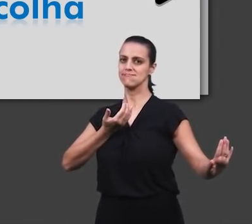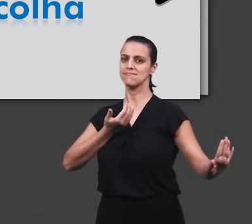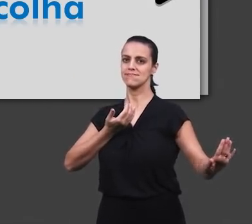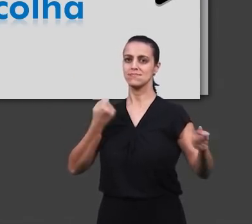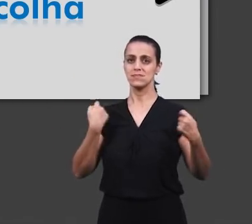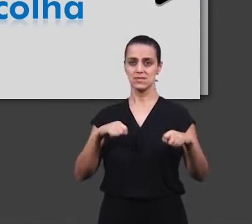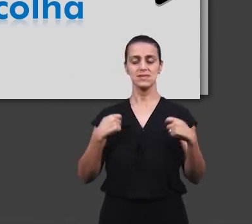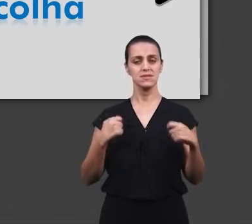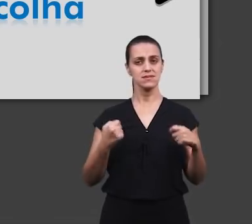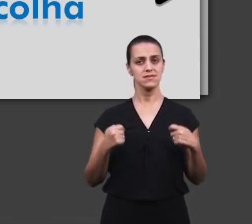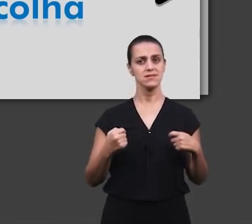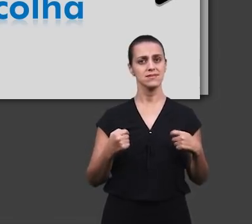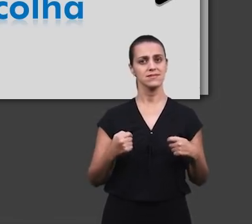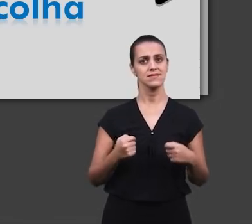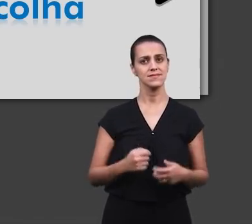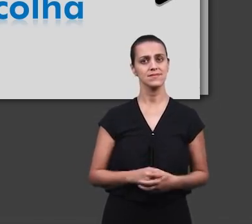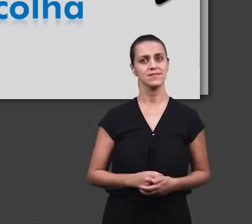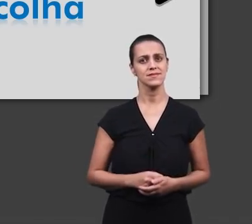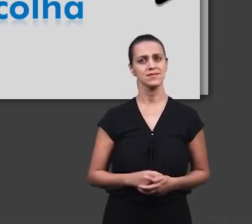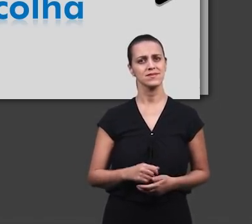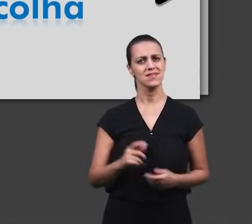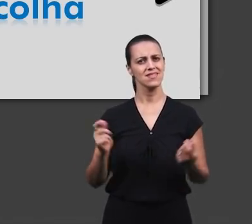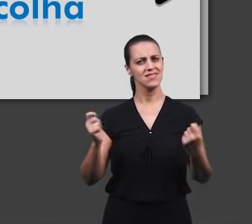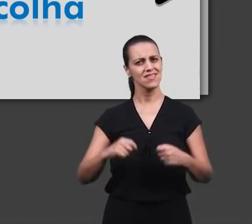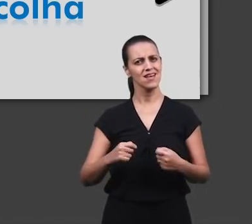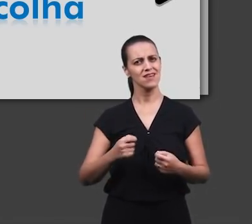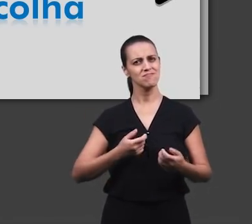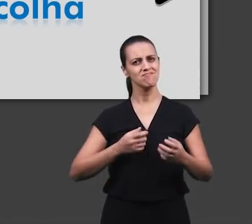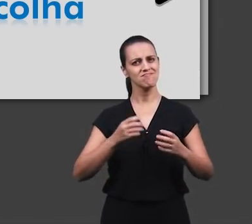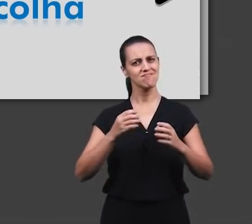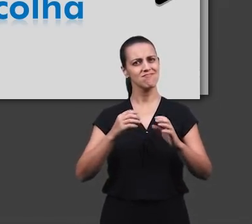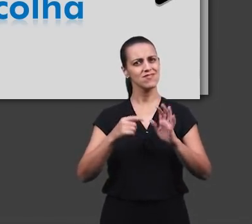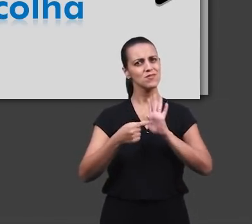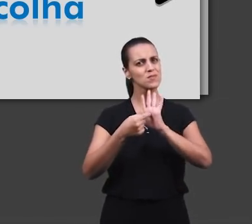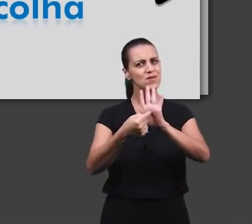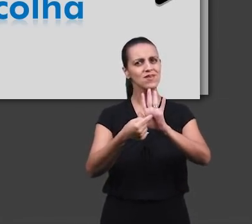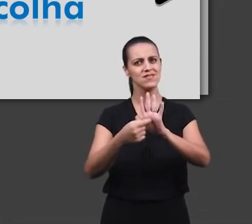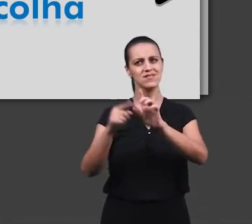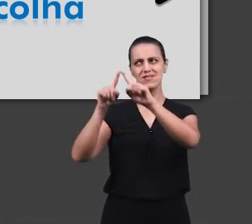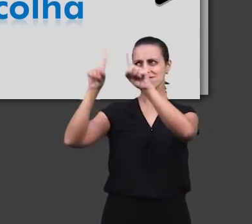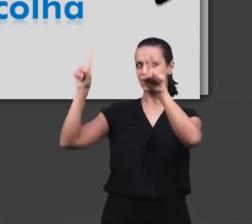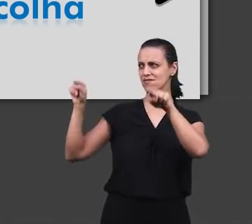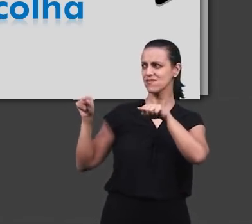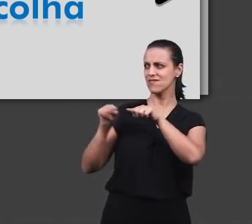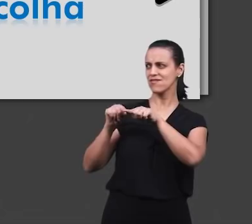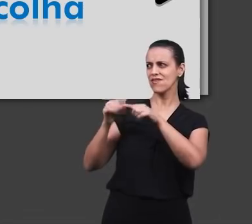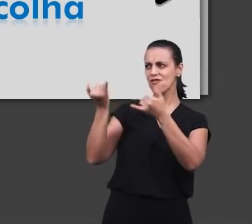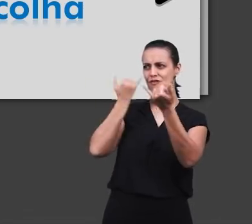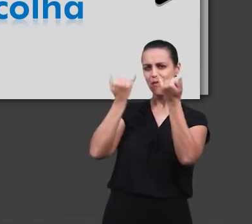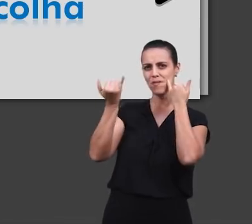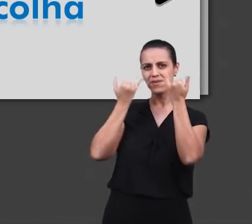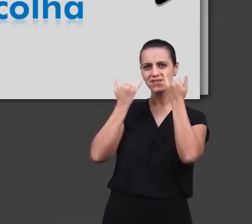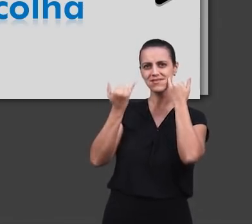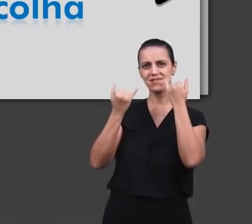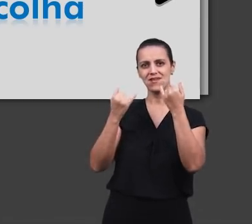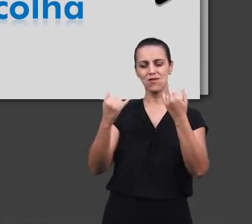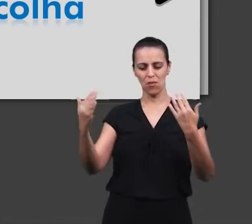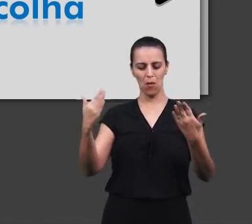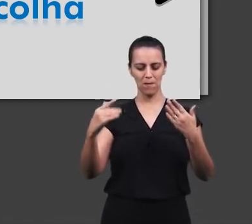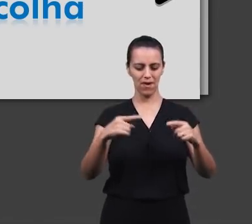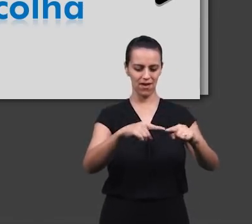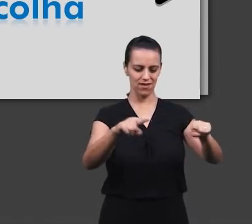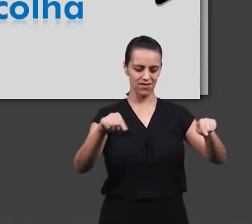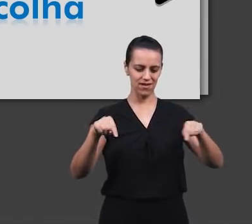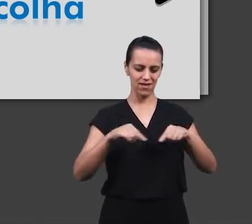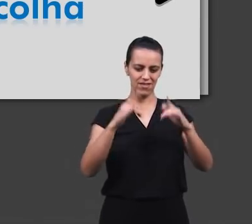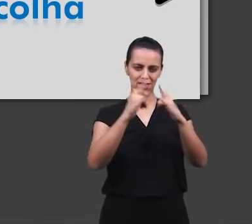nós podemos compartilhar esta informação do quadro com o próprio